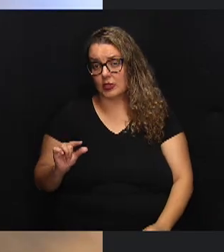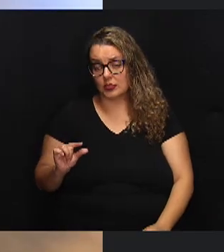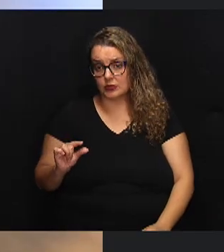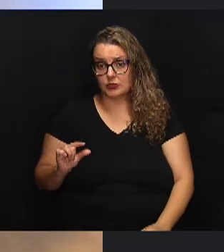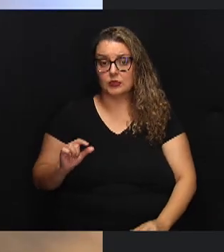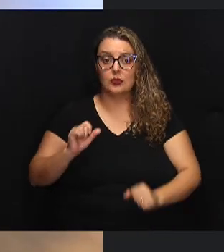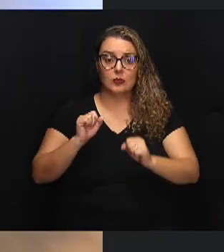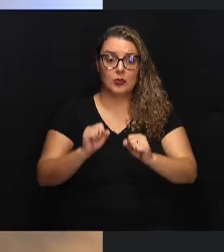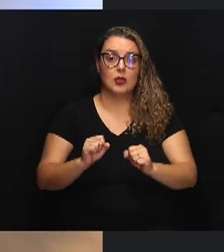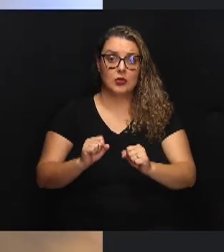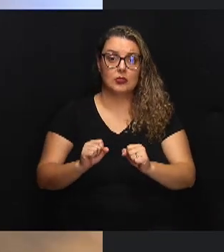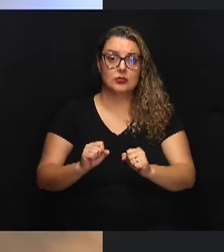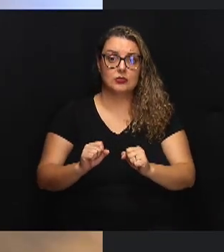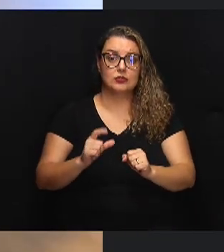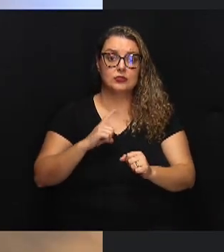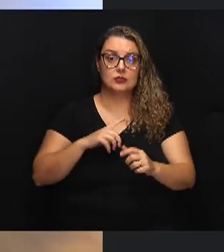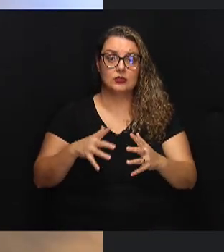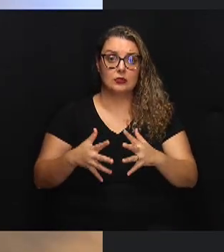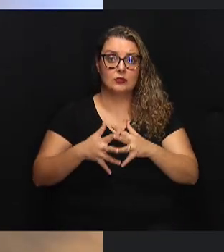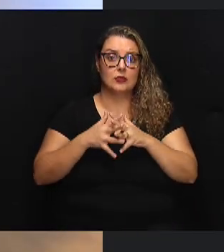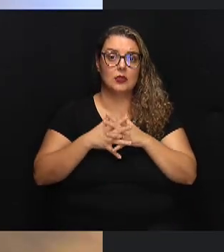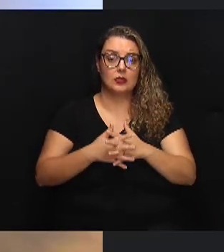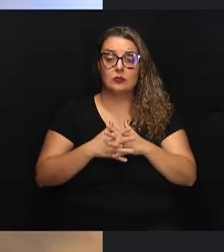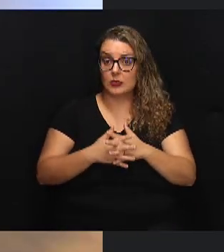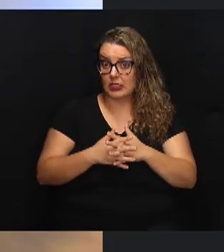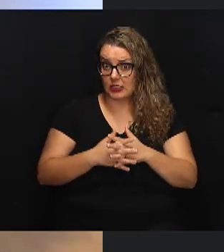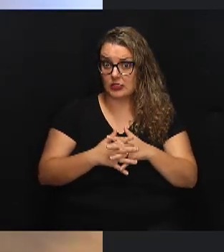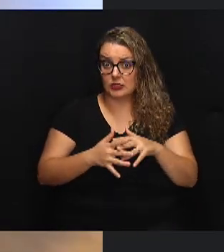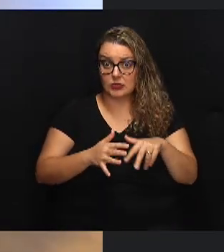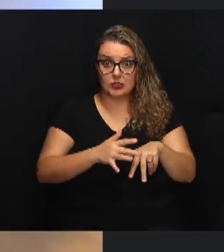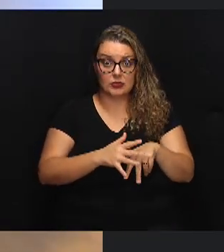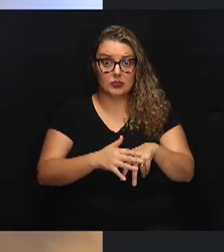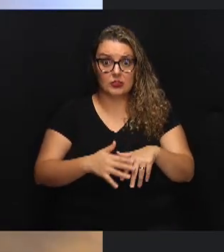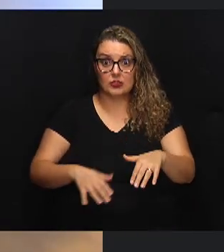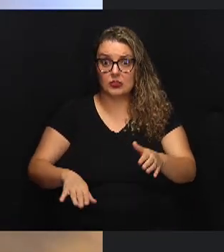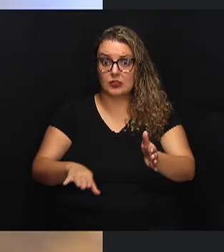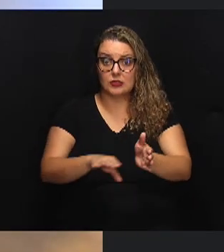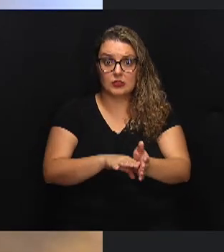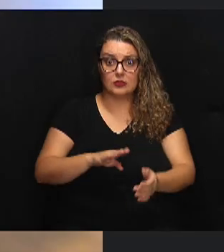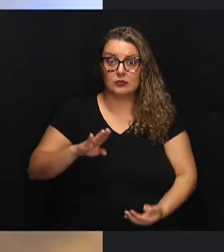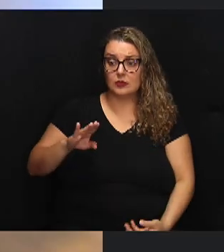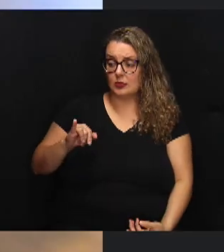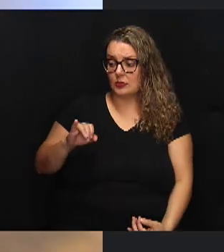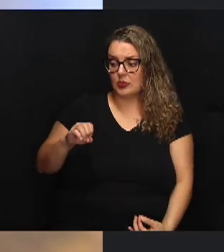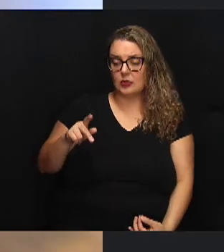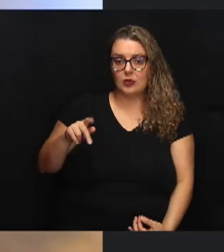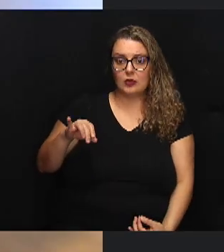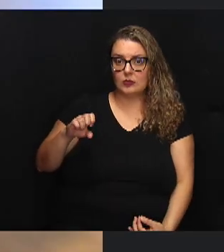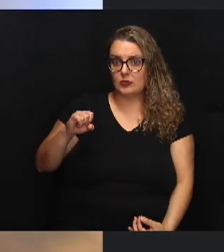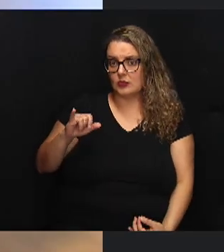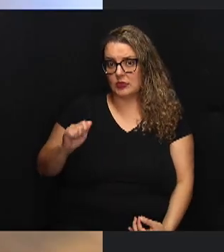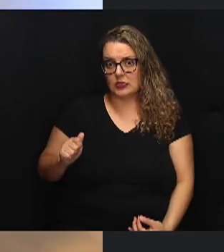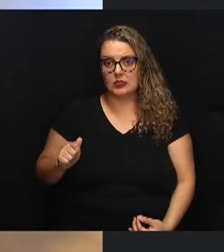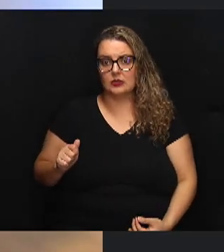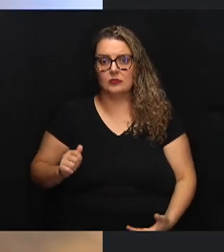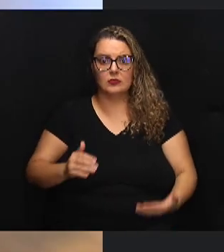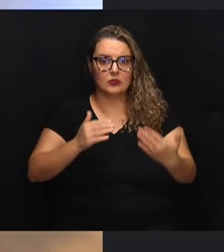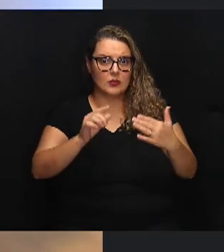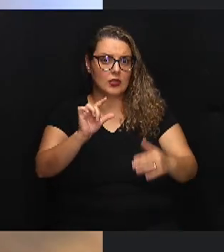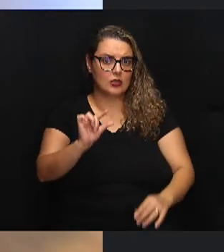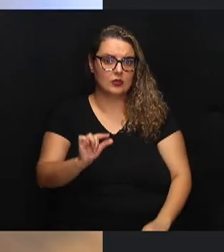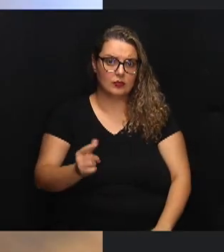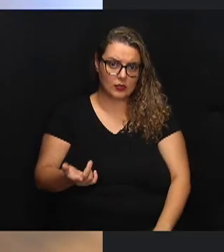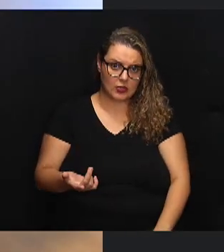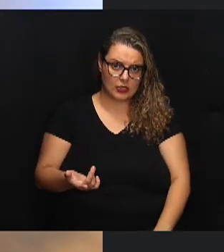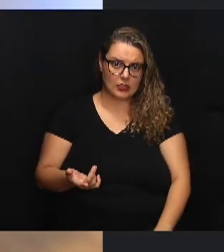pode haver uma confusão. Muitas vezes o paciente acaba chegando até numa biópsia, sendo que a suspeição era muito baixa.